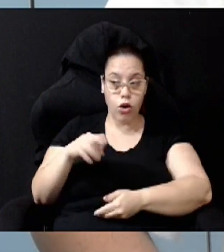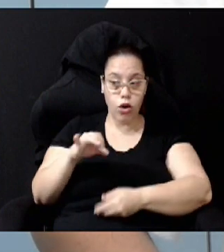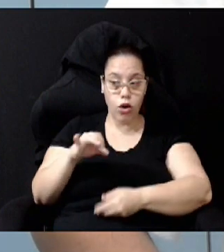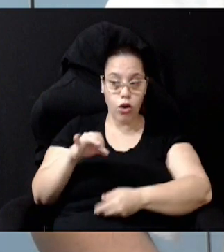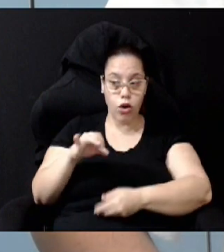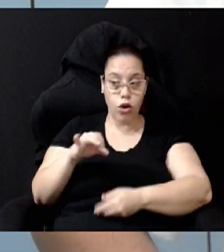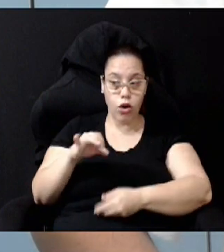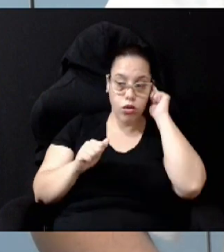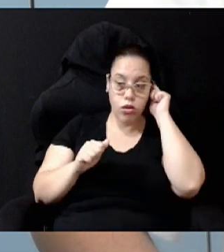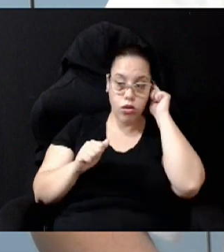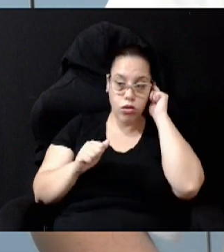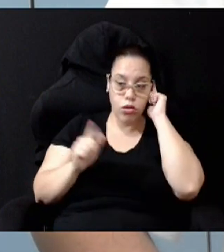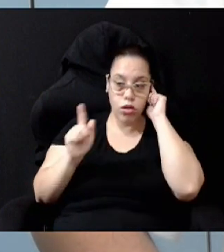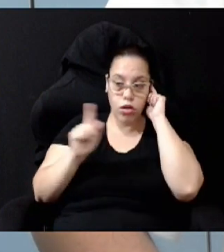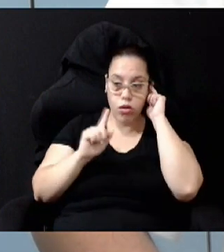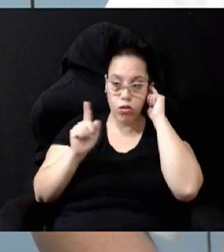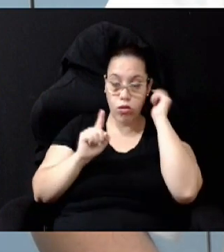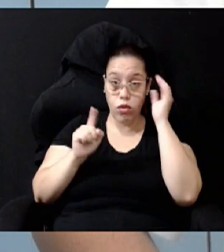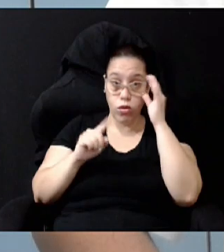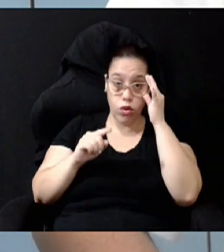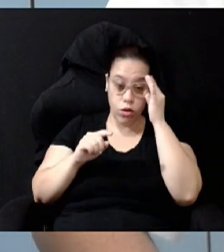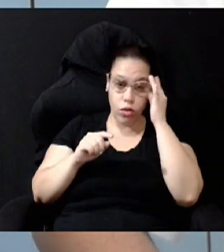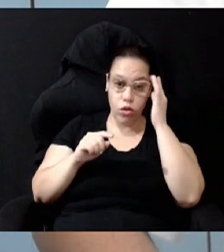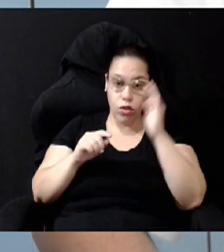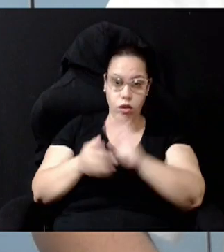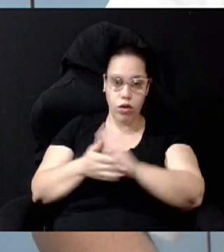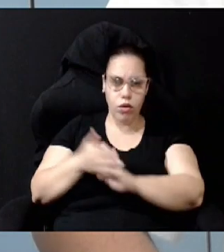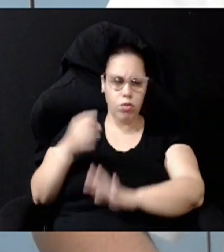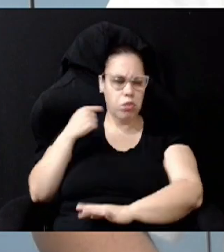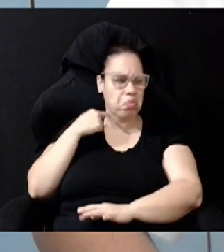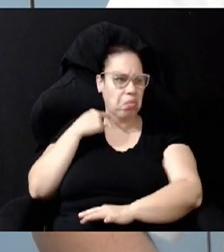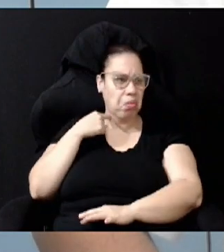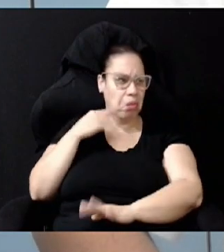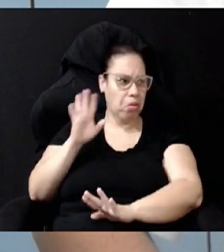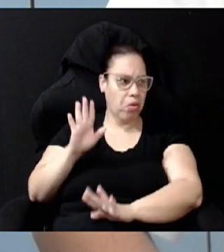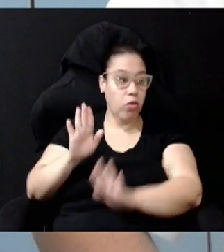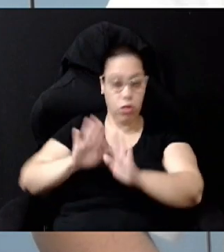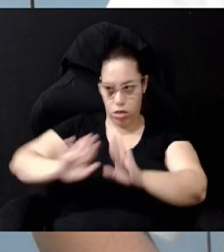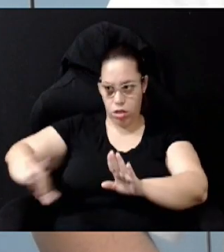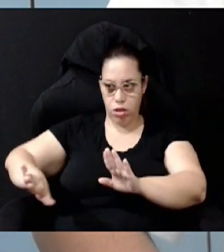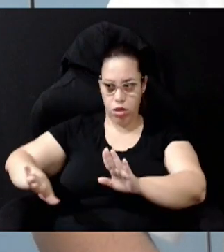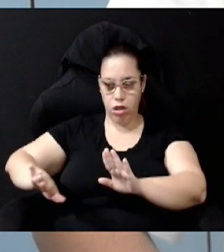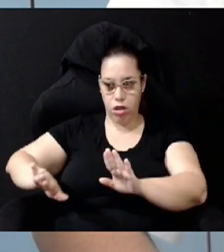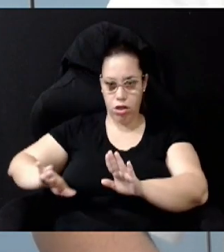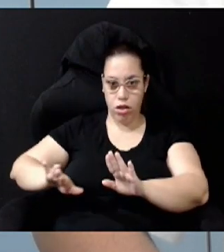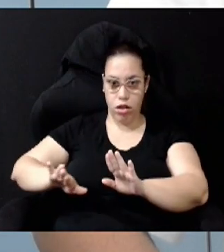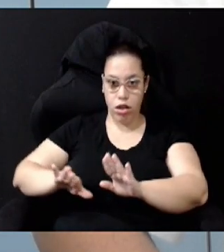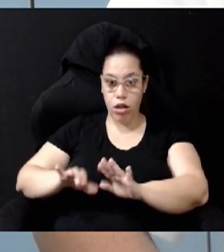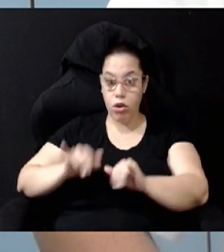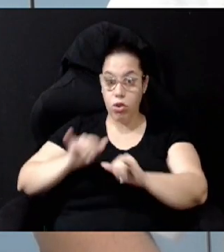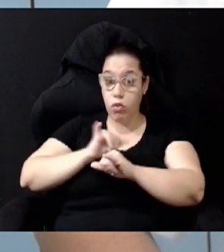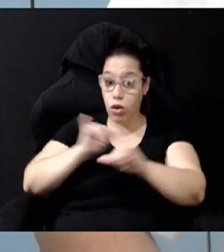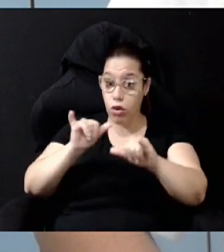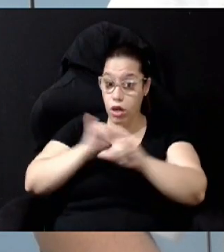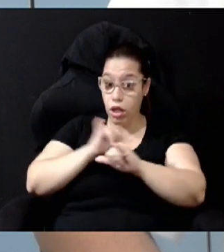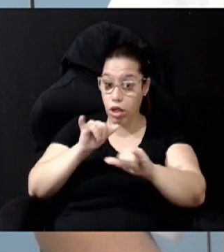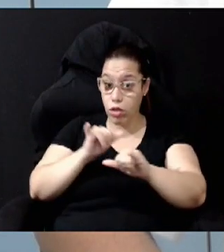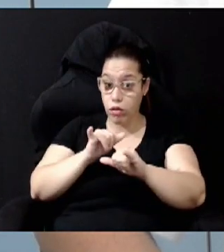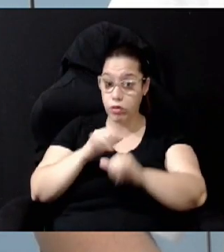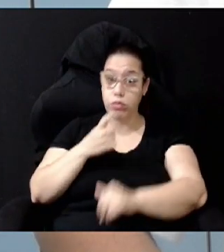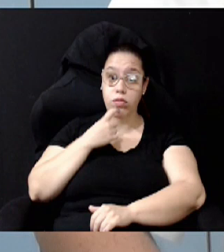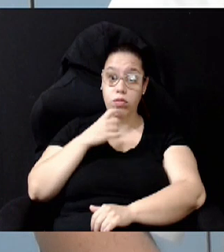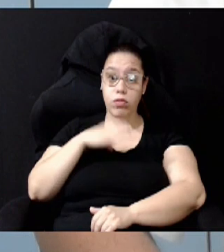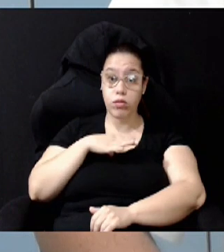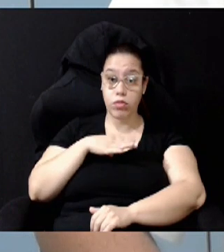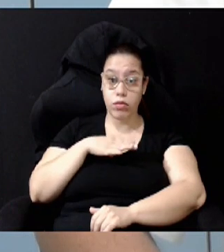não, polui muito o debate e tal. Vou deixar de lado. Quando foi anunciado que Campinas poderia